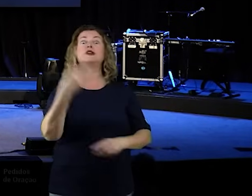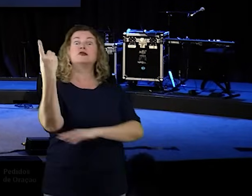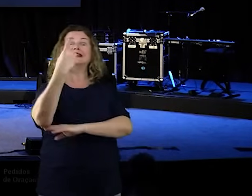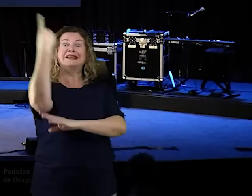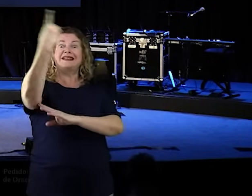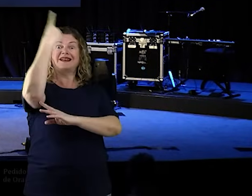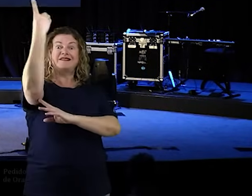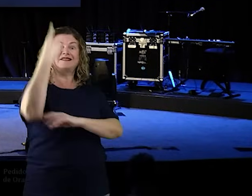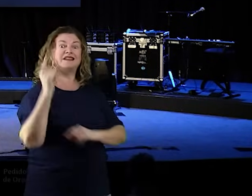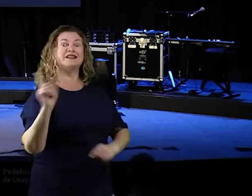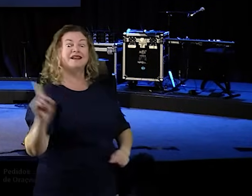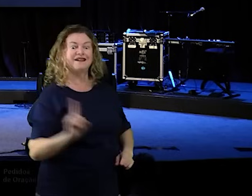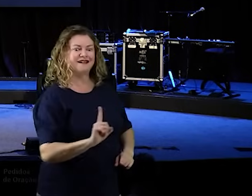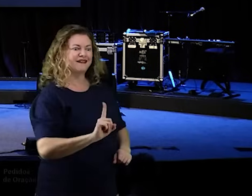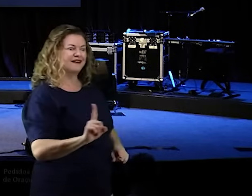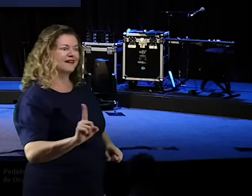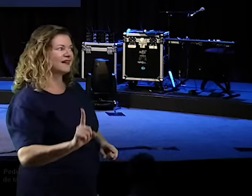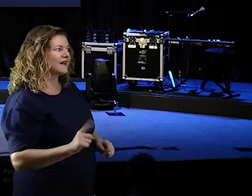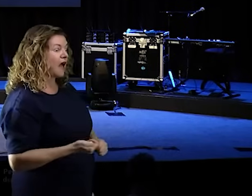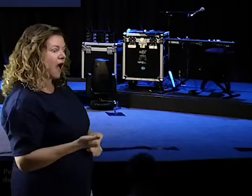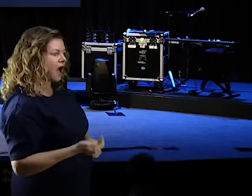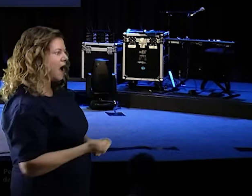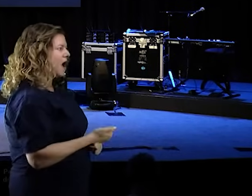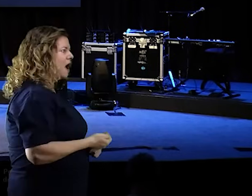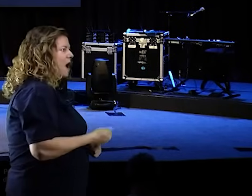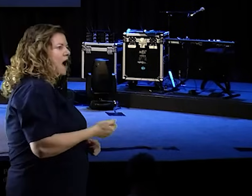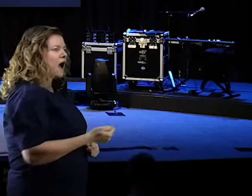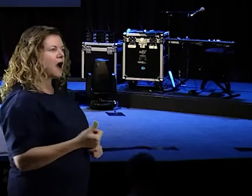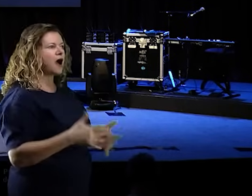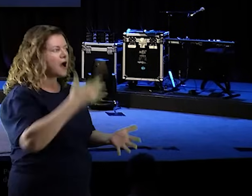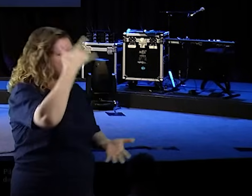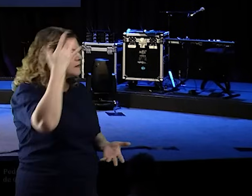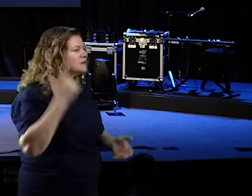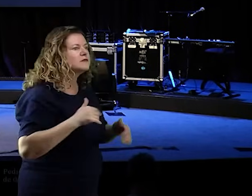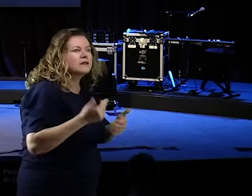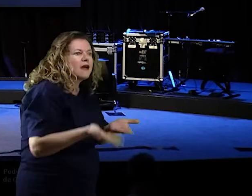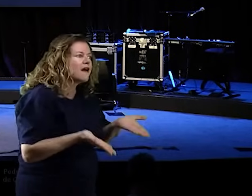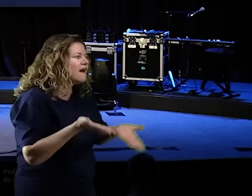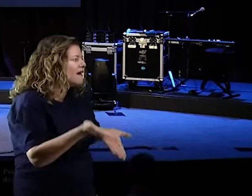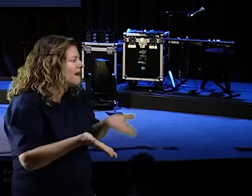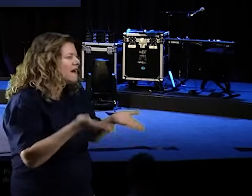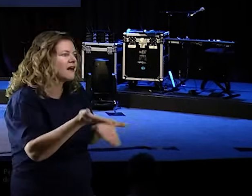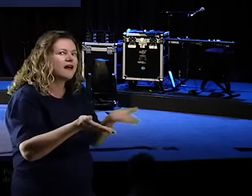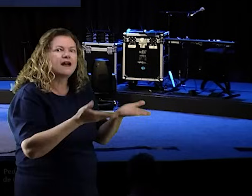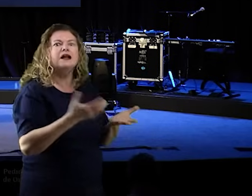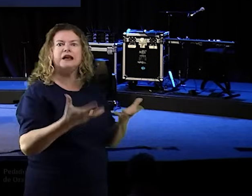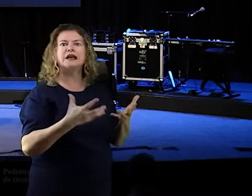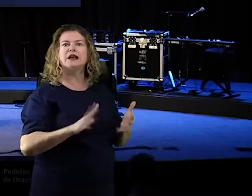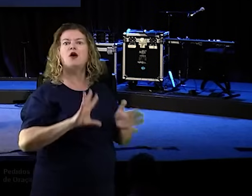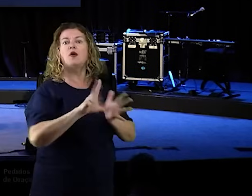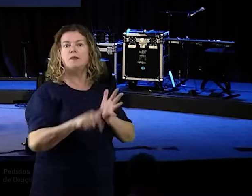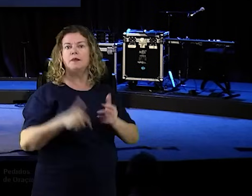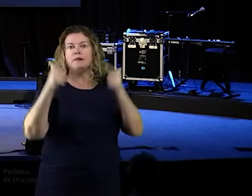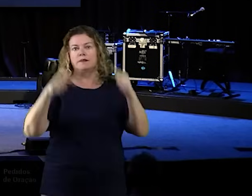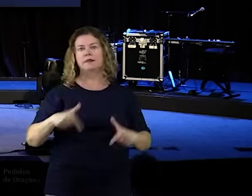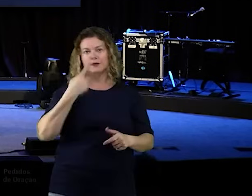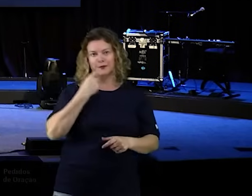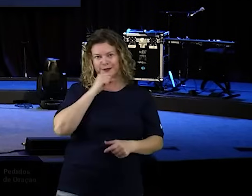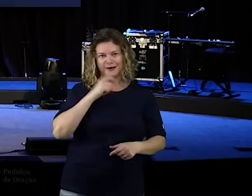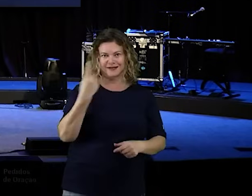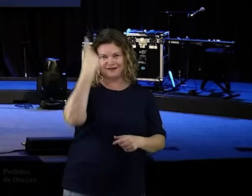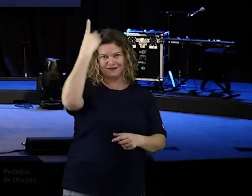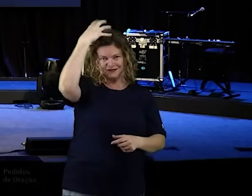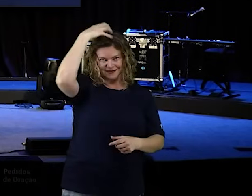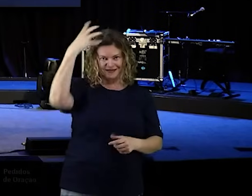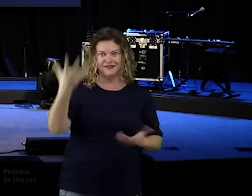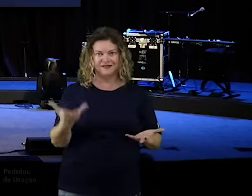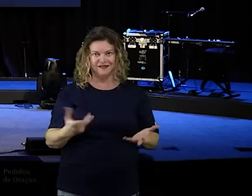apedrejar o sepulcro de Absalão para mostrar a rebelião traz morte aí a gente entra quando a gente entra no